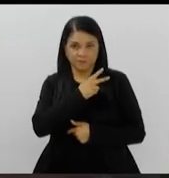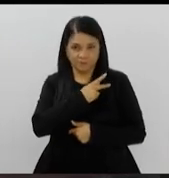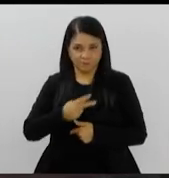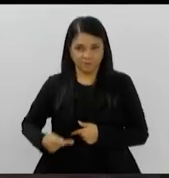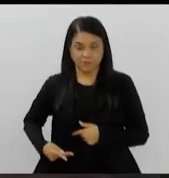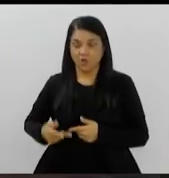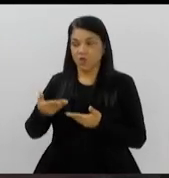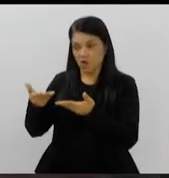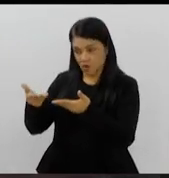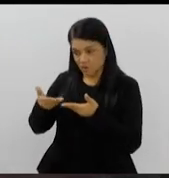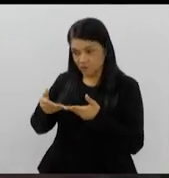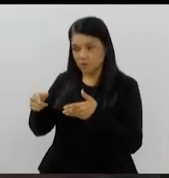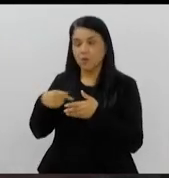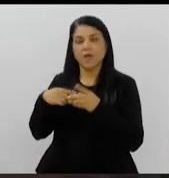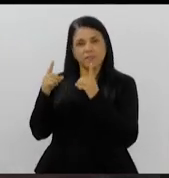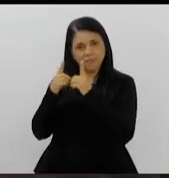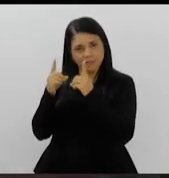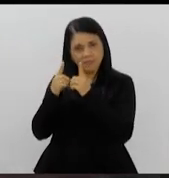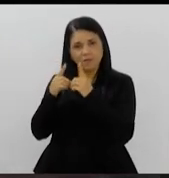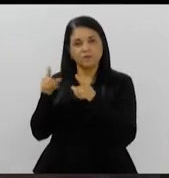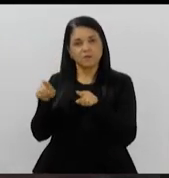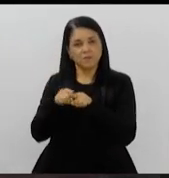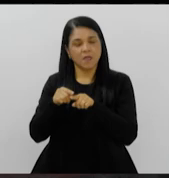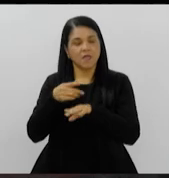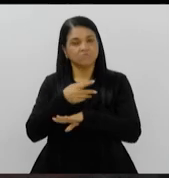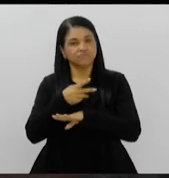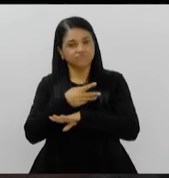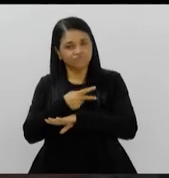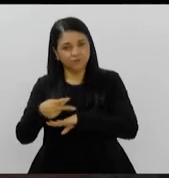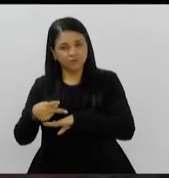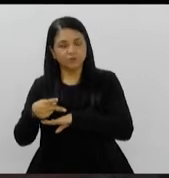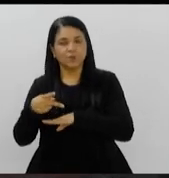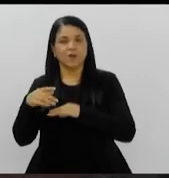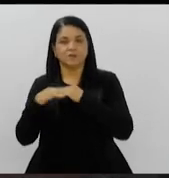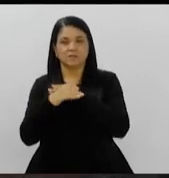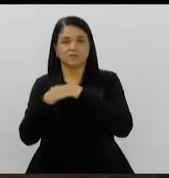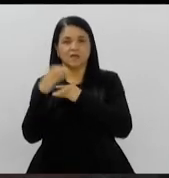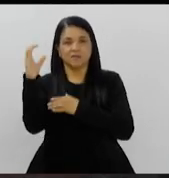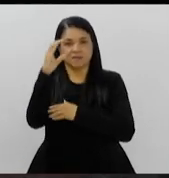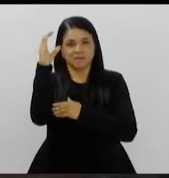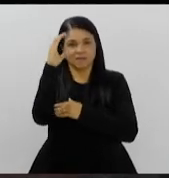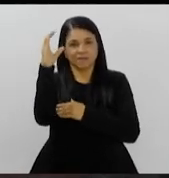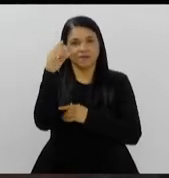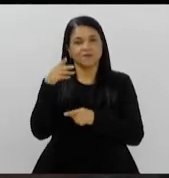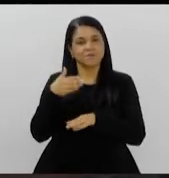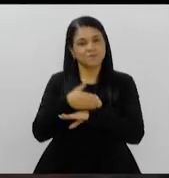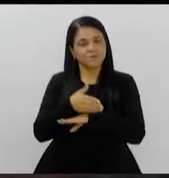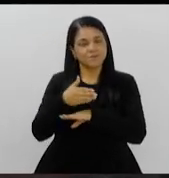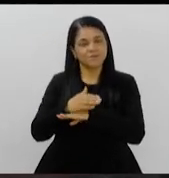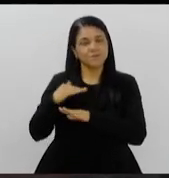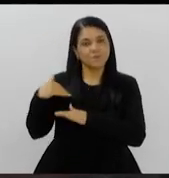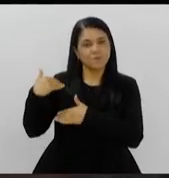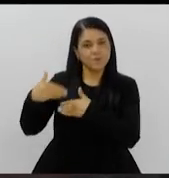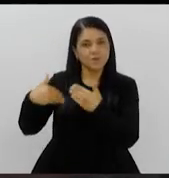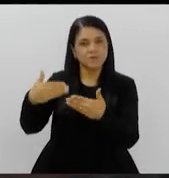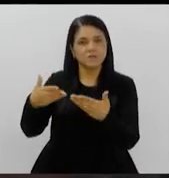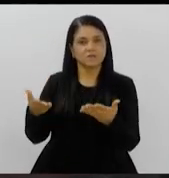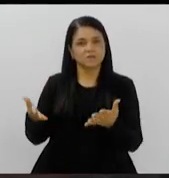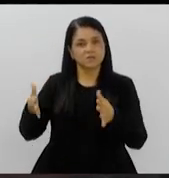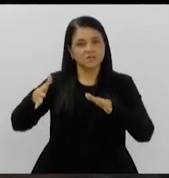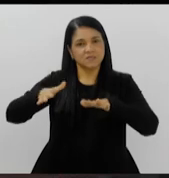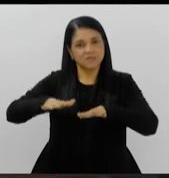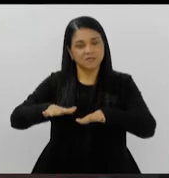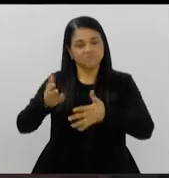atendeu, esteve presente na nossa cidade de Niterói, participando de um processo de integração